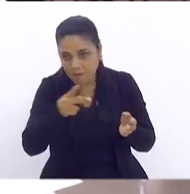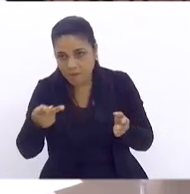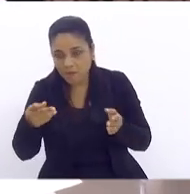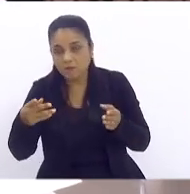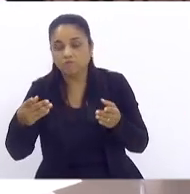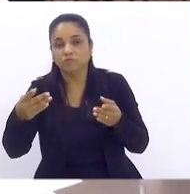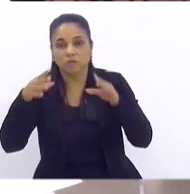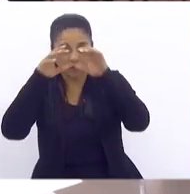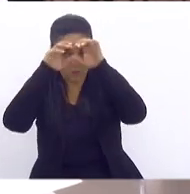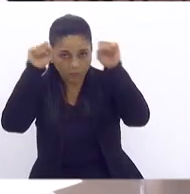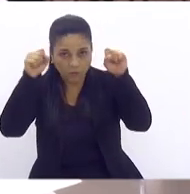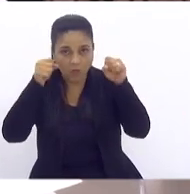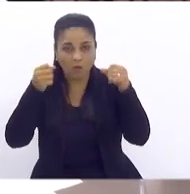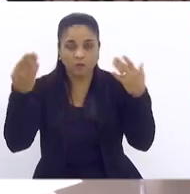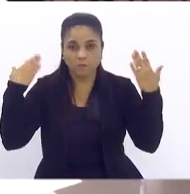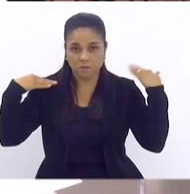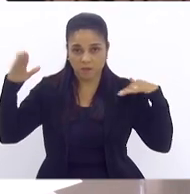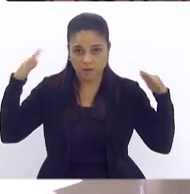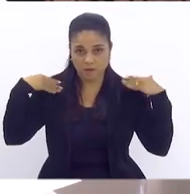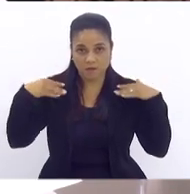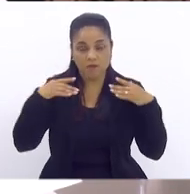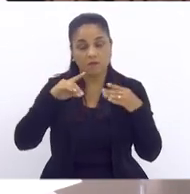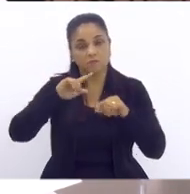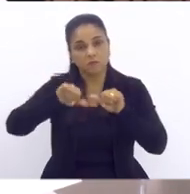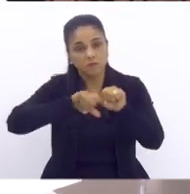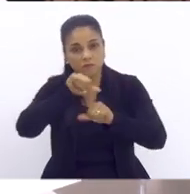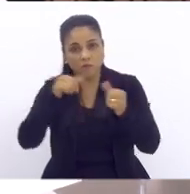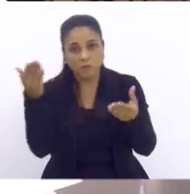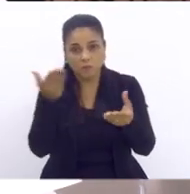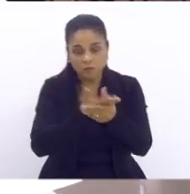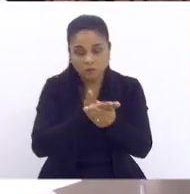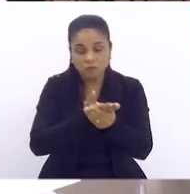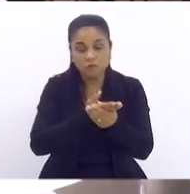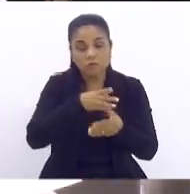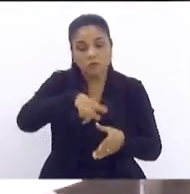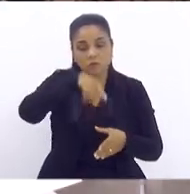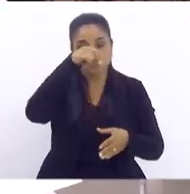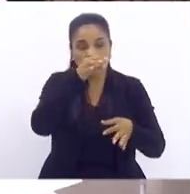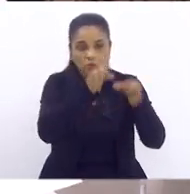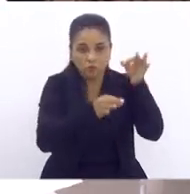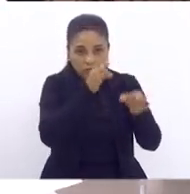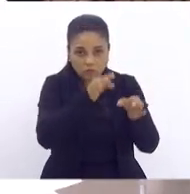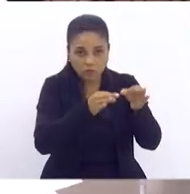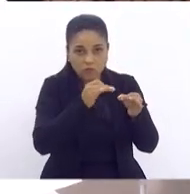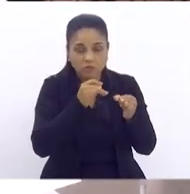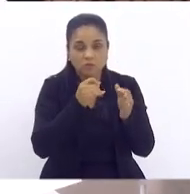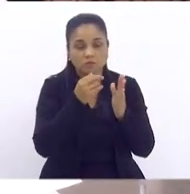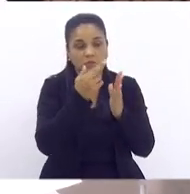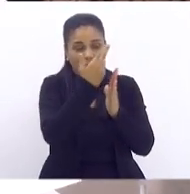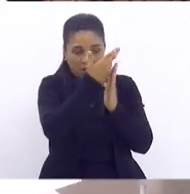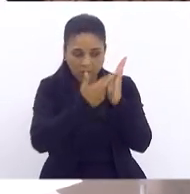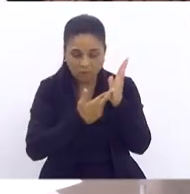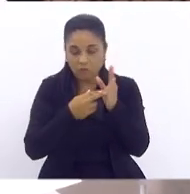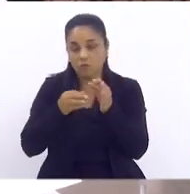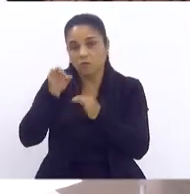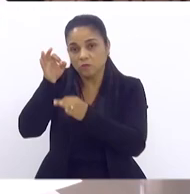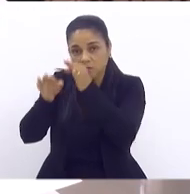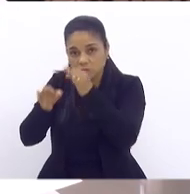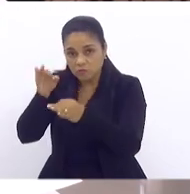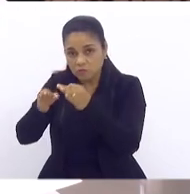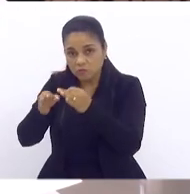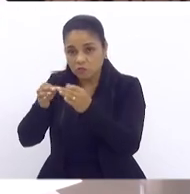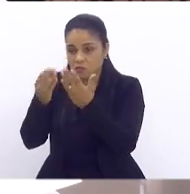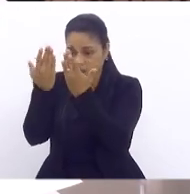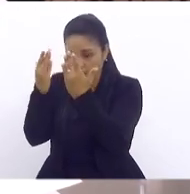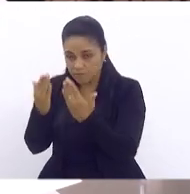em um processo, sorteia um juiz relator, um juiz revisor, e, então, ela é remetida, esse processo,